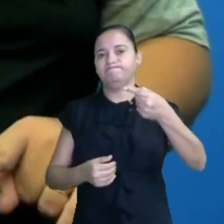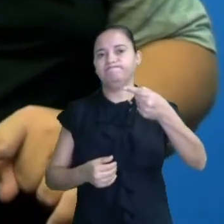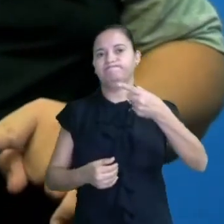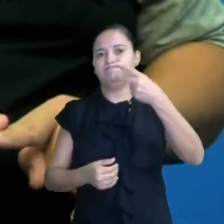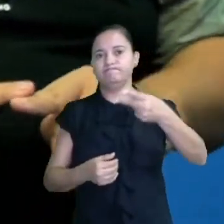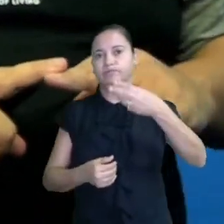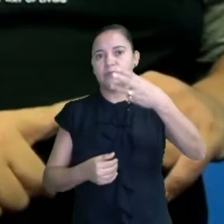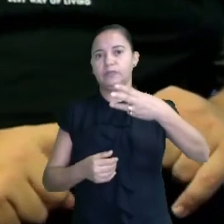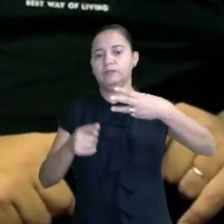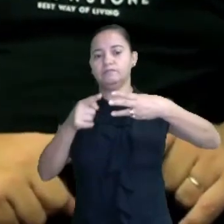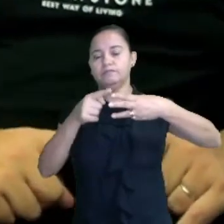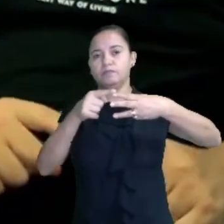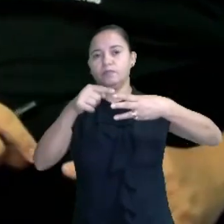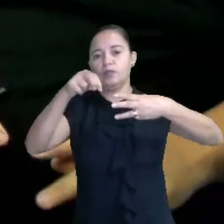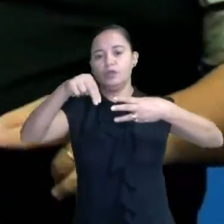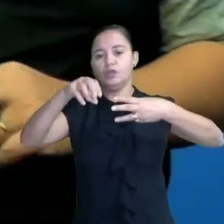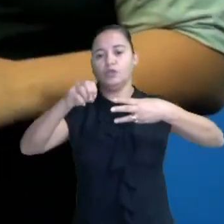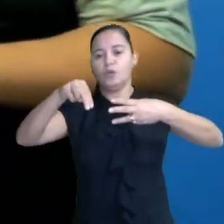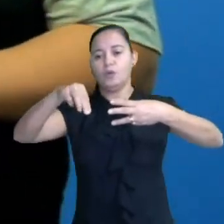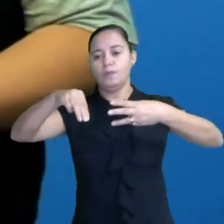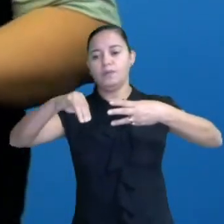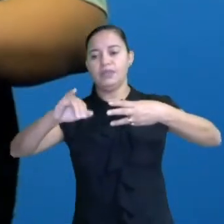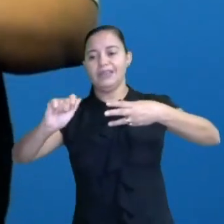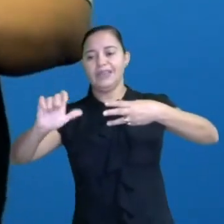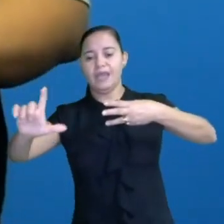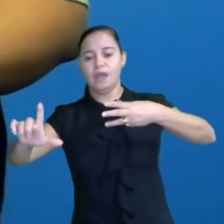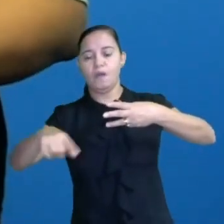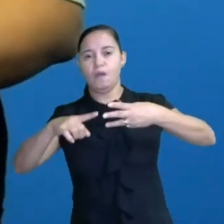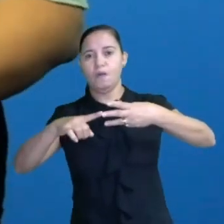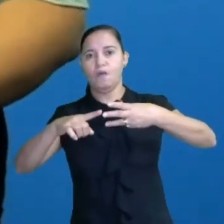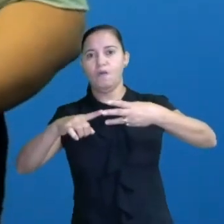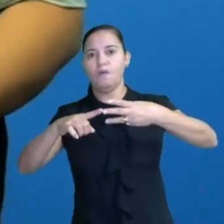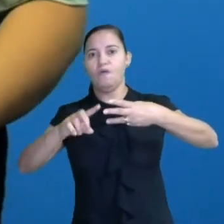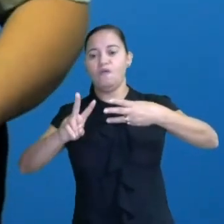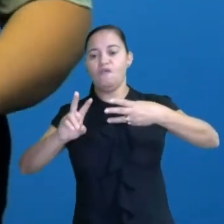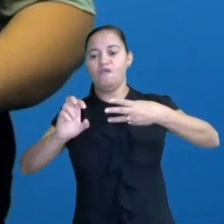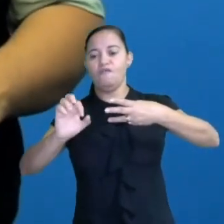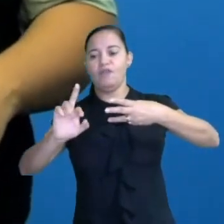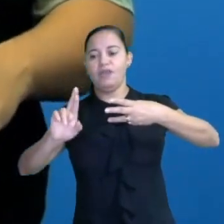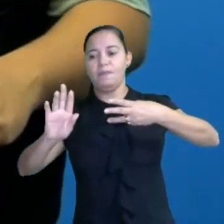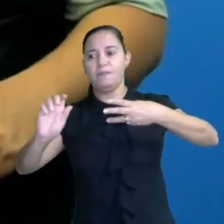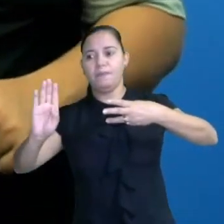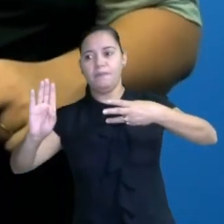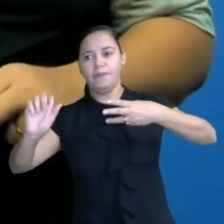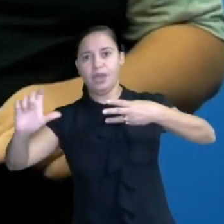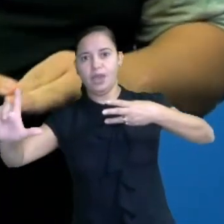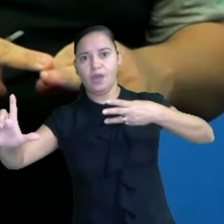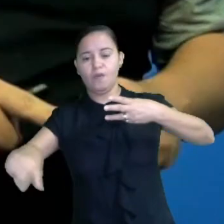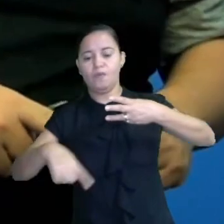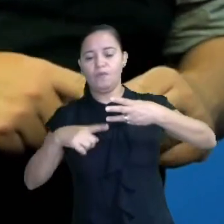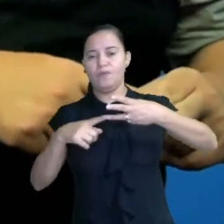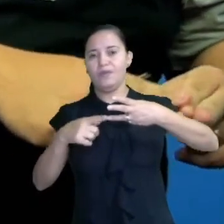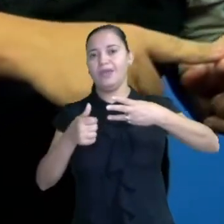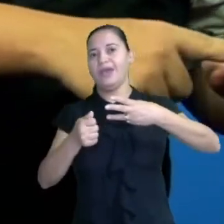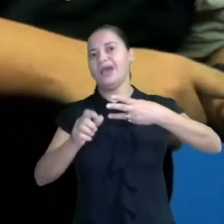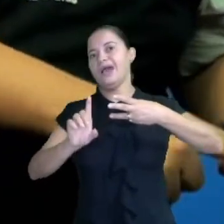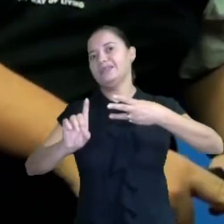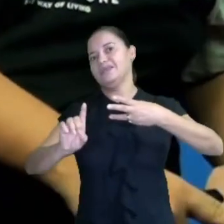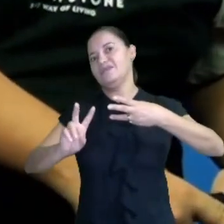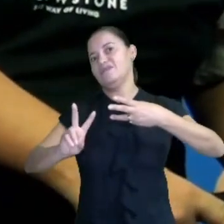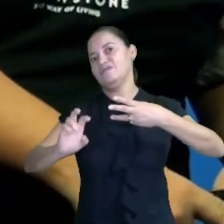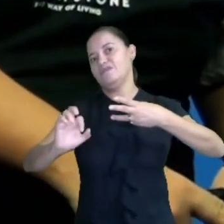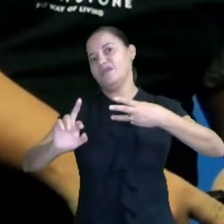ser nominais, podem ser verbais e podem ser adverbiais.